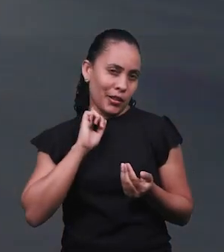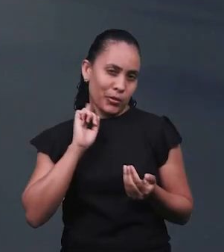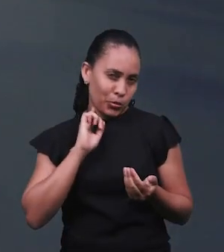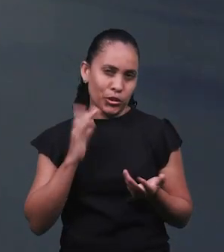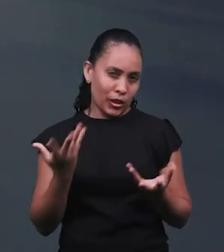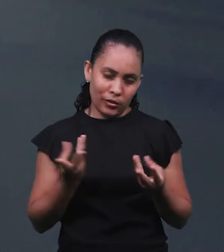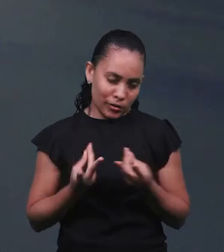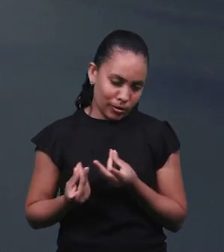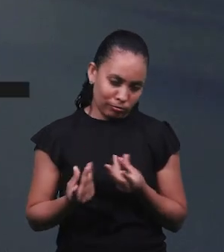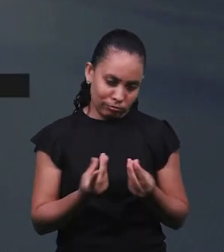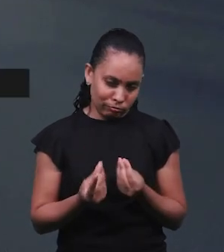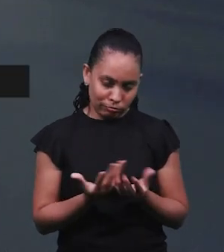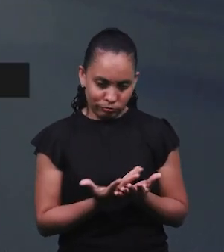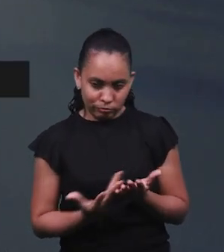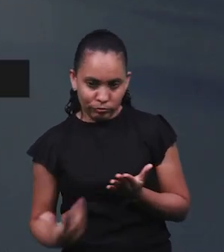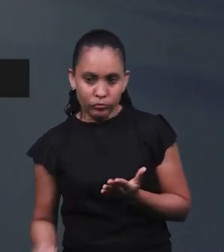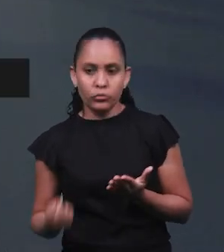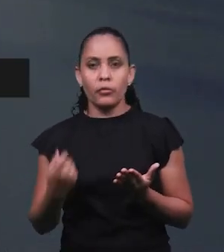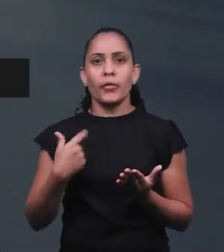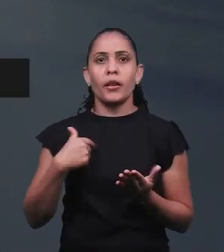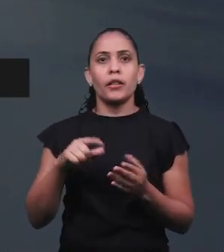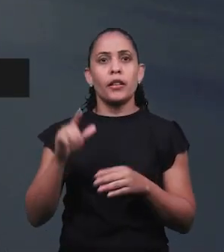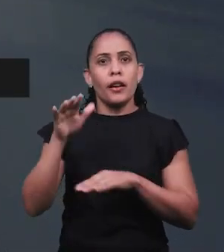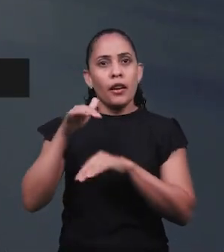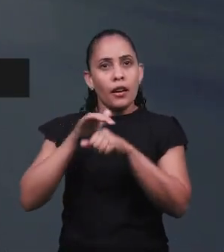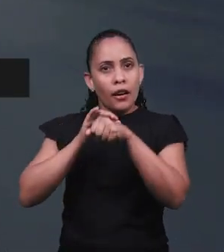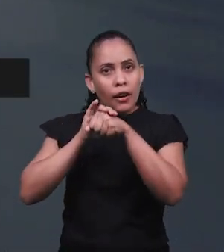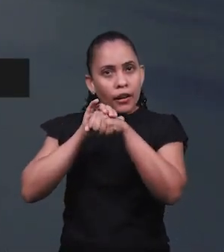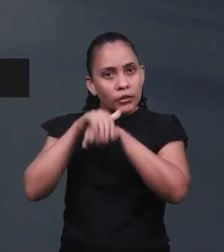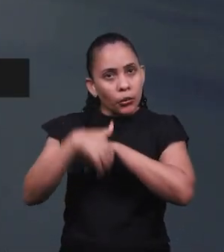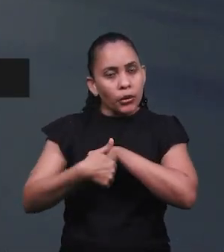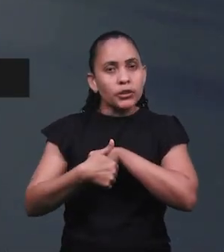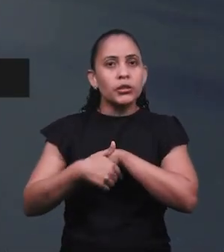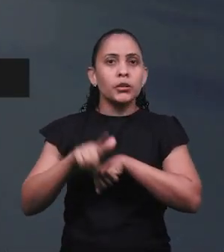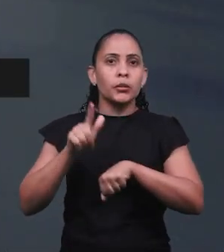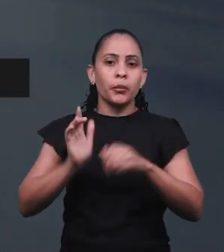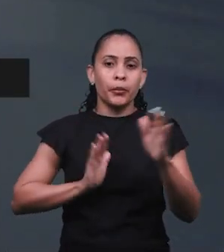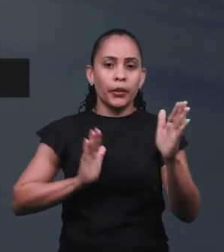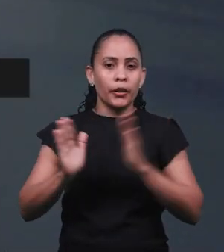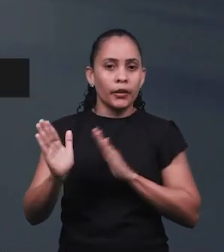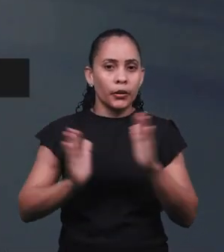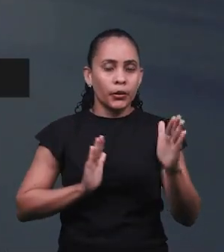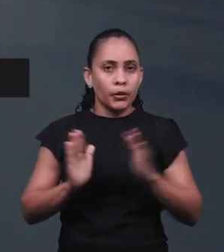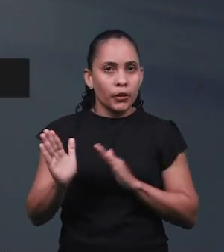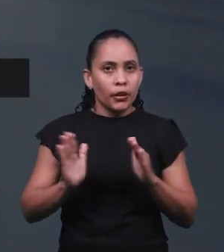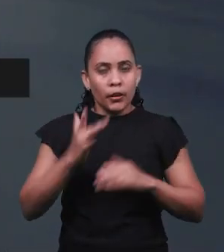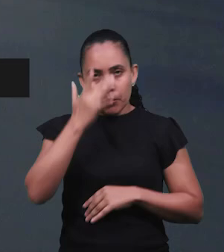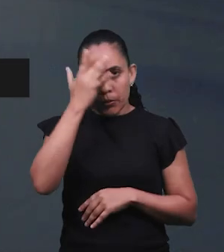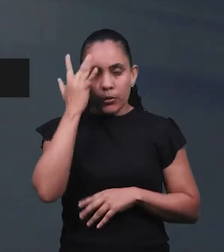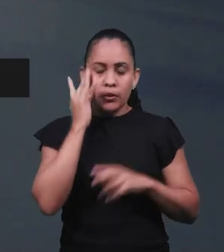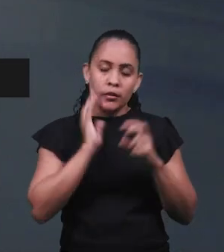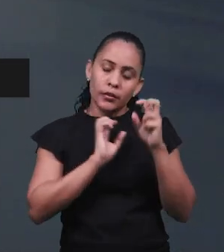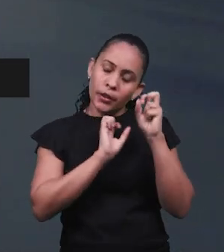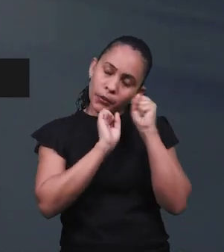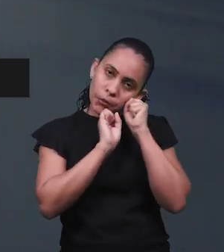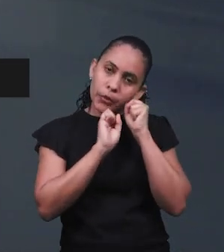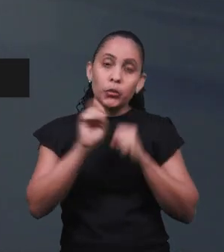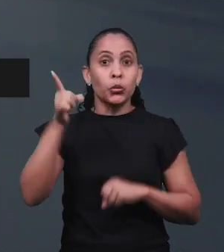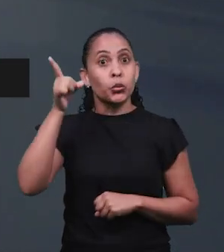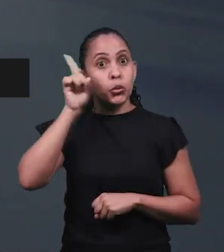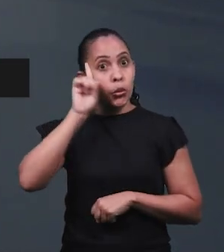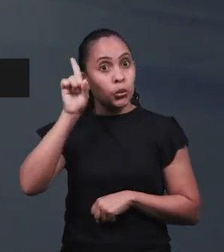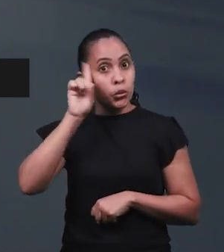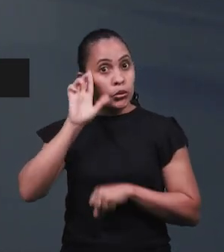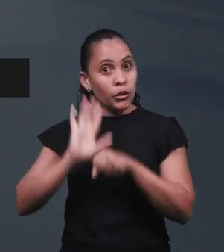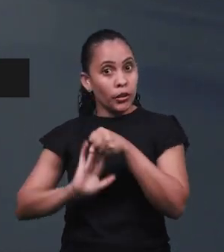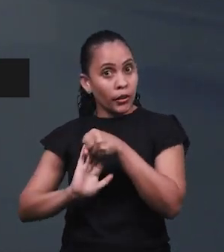paciente. Só que ela é uma diálise que faz à noite, enquanto o paciente dorme e a maioria das vezes todos os dias à noite.